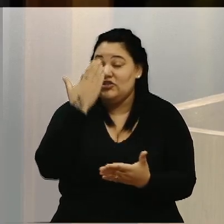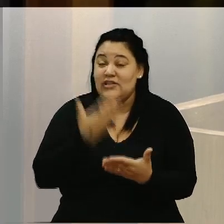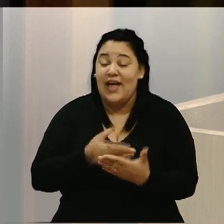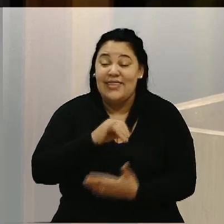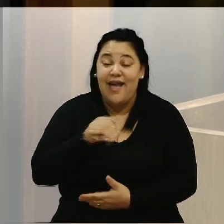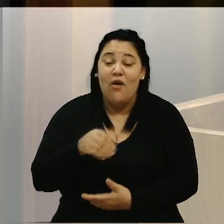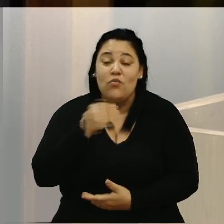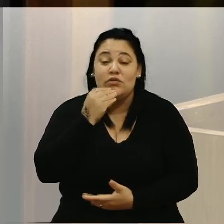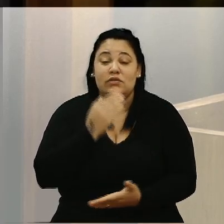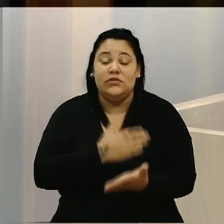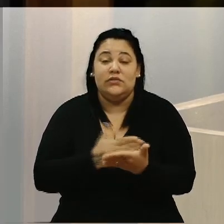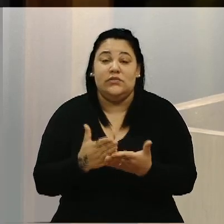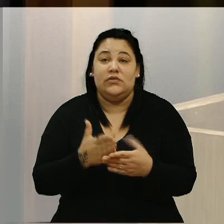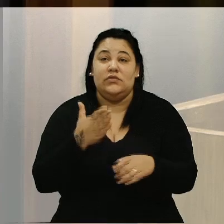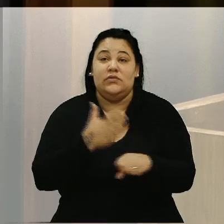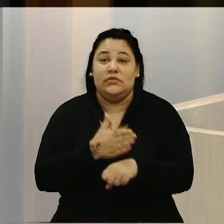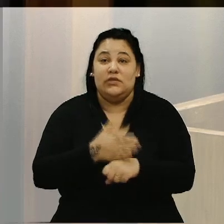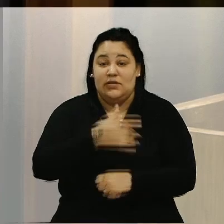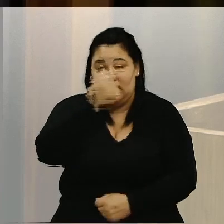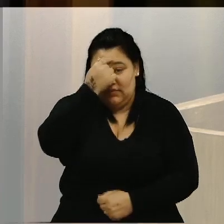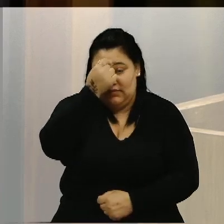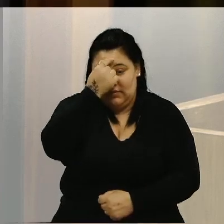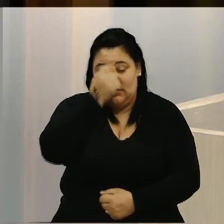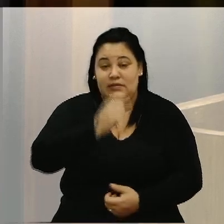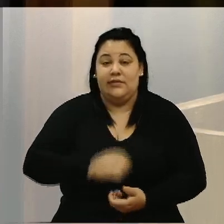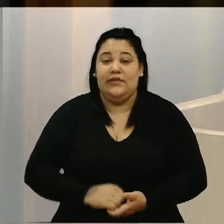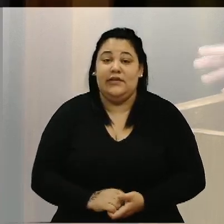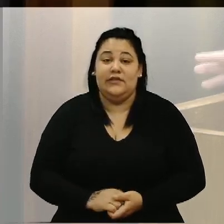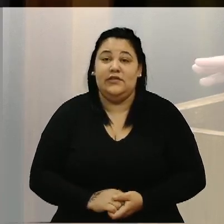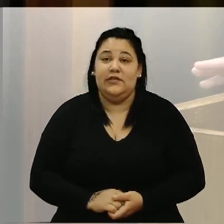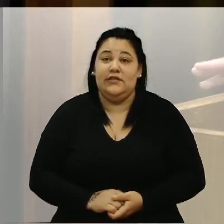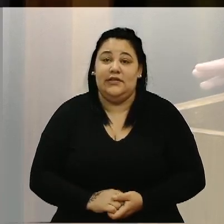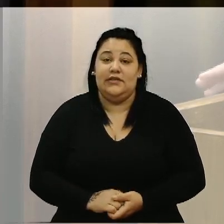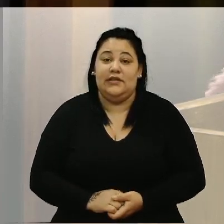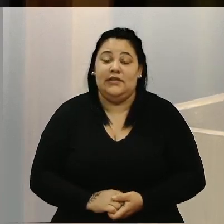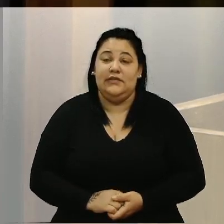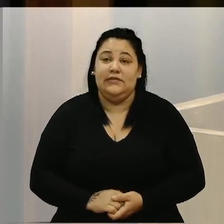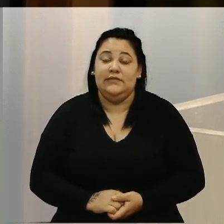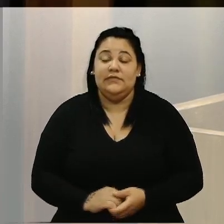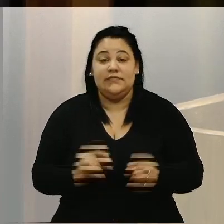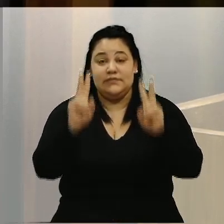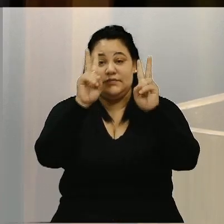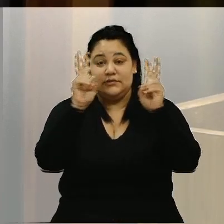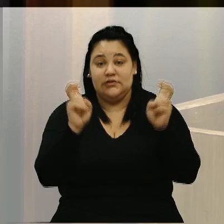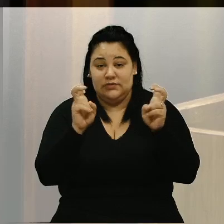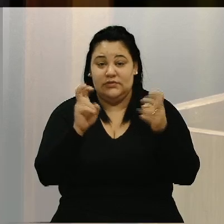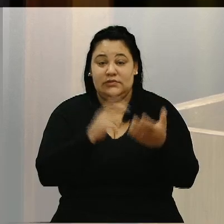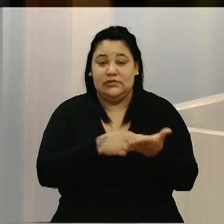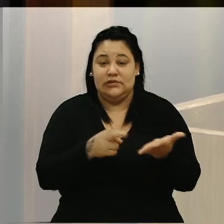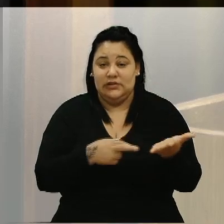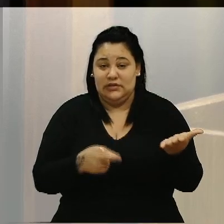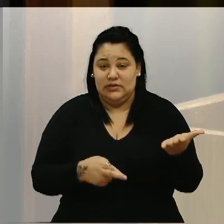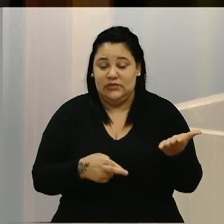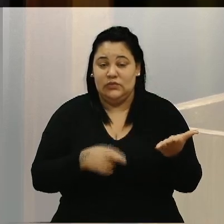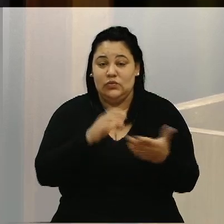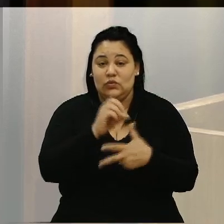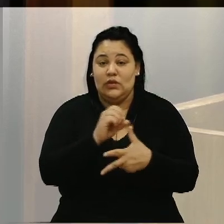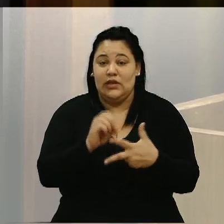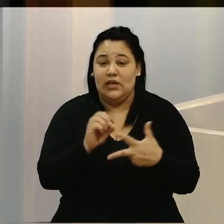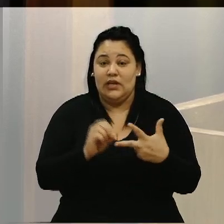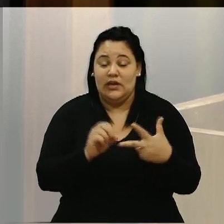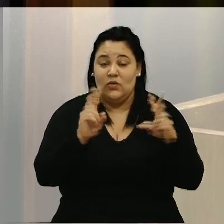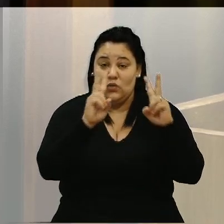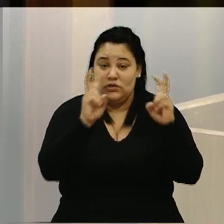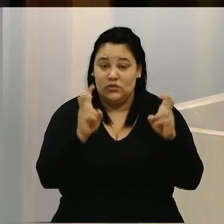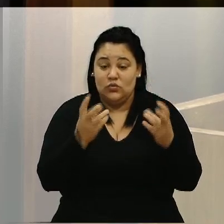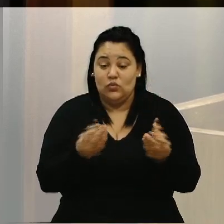de ingressar no ensino superior. O tema da redação do Enem foi um tema